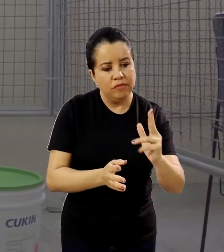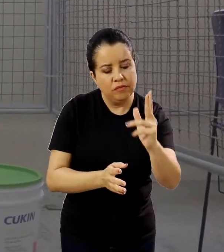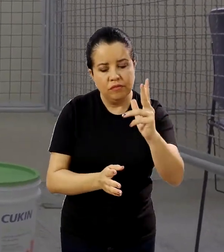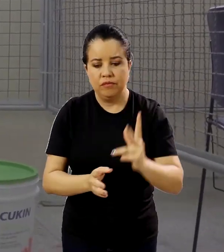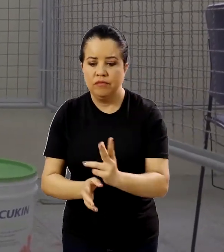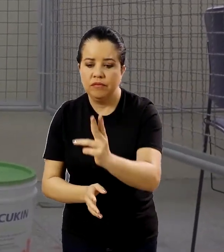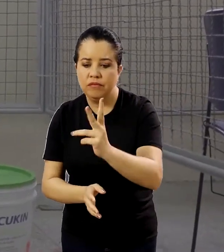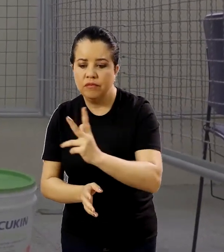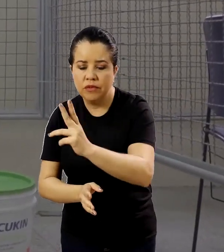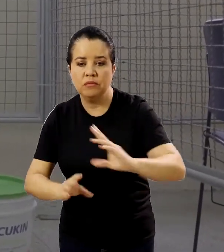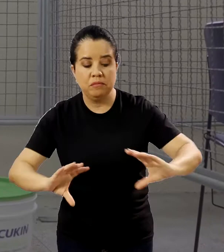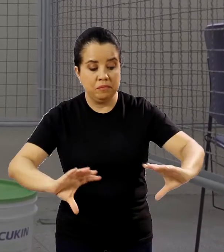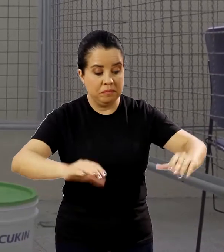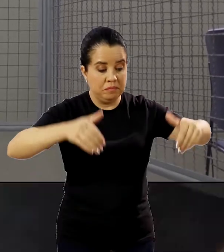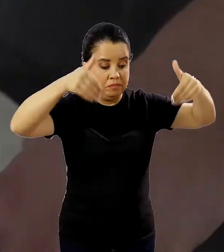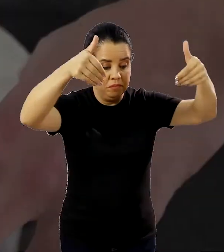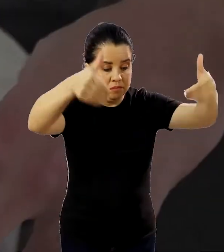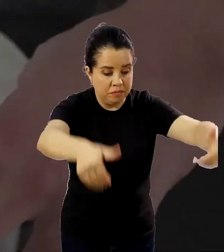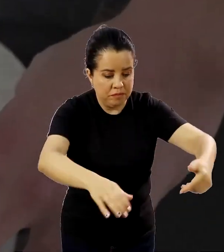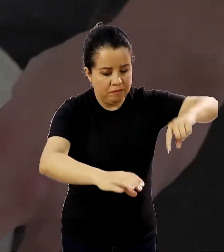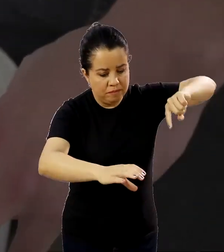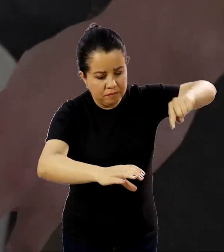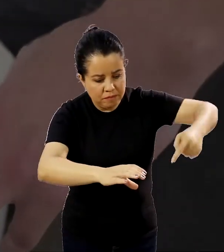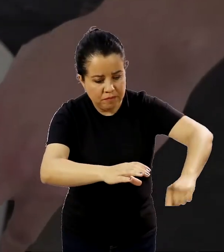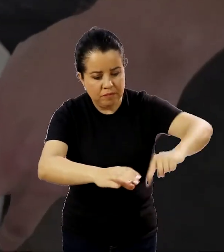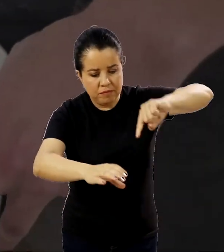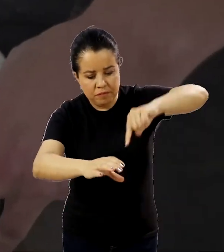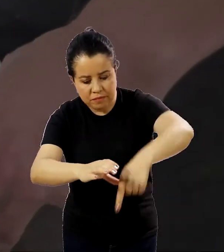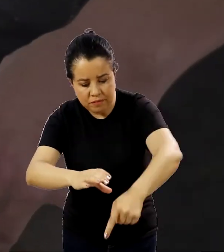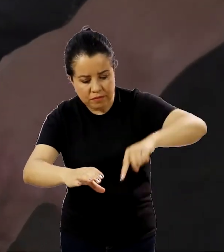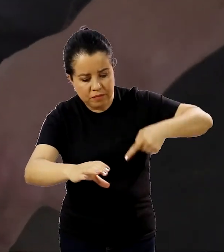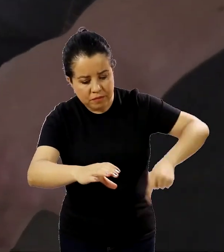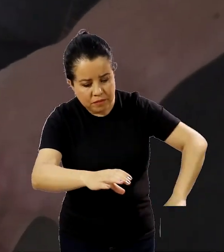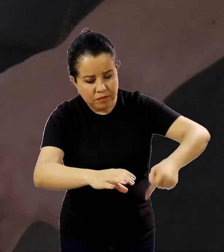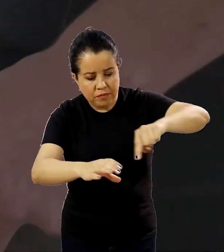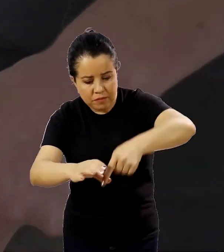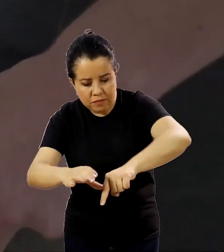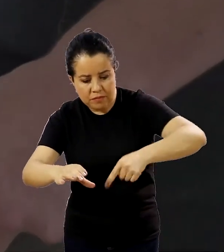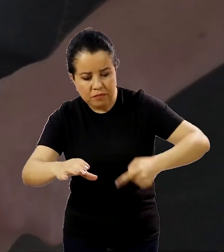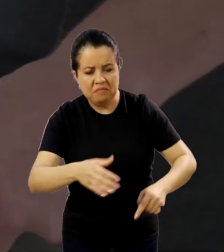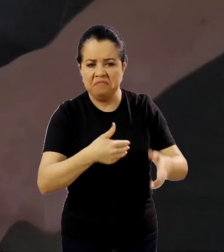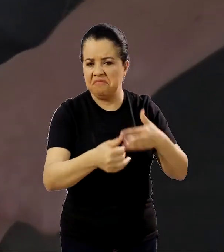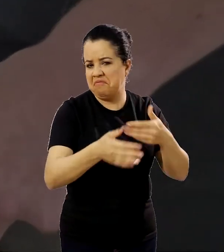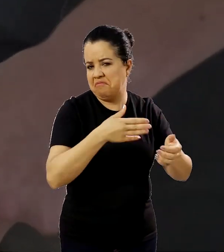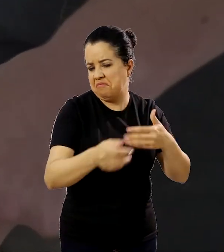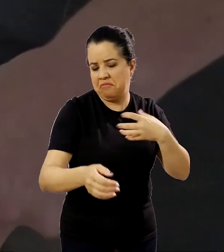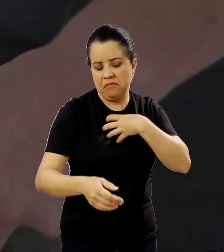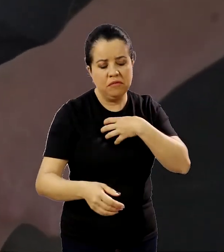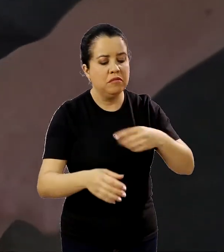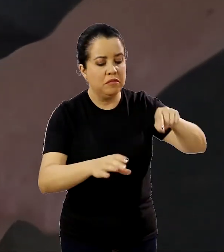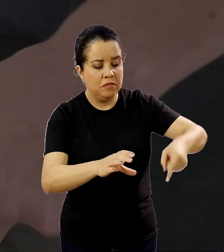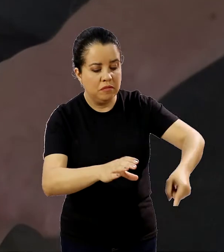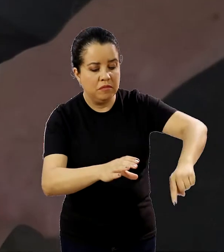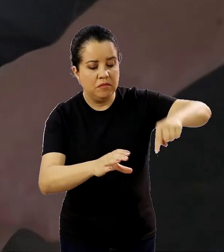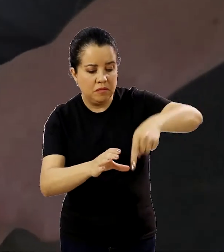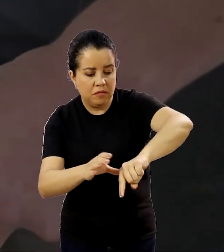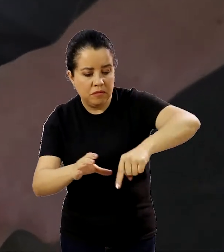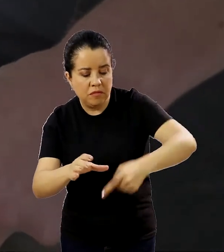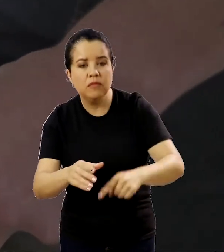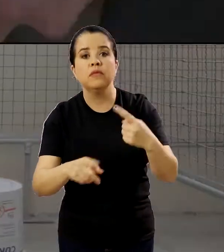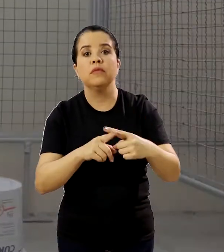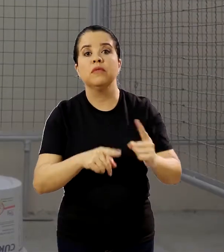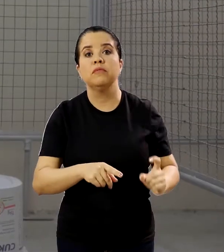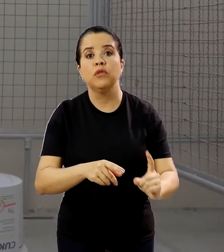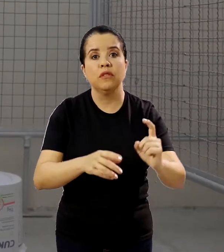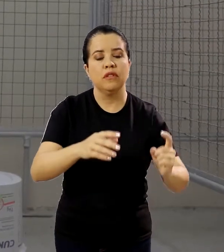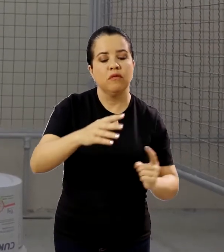fazer furos no fundo da caixa que vão permitir a passagem das minhocas. Furos não pode ser de forma aleatória, só vão permitir que elas se movimentem mesmo.